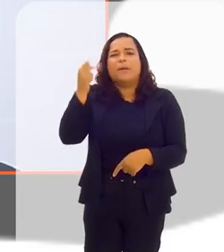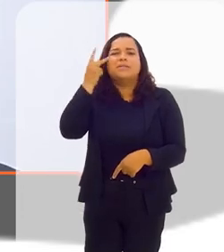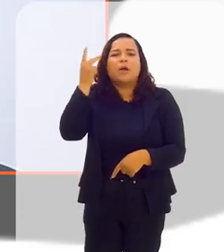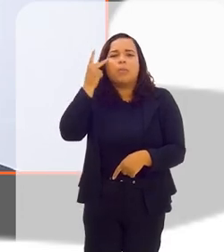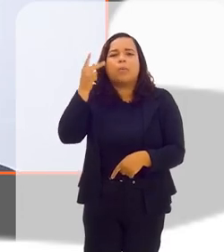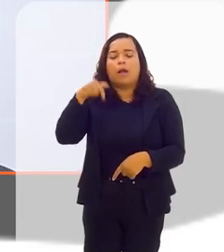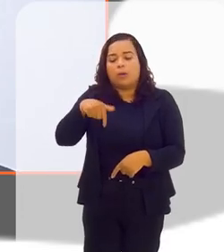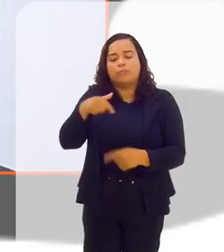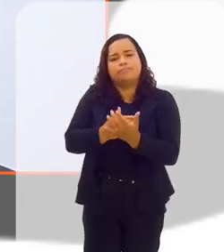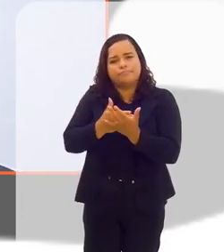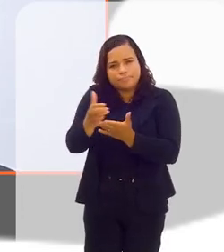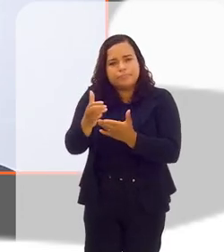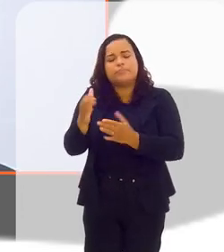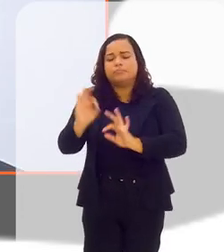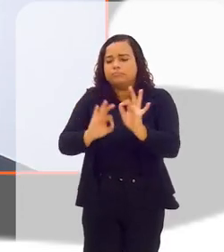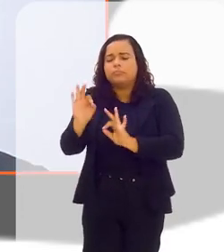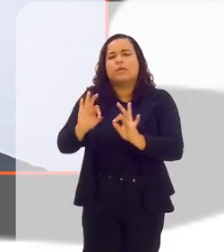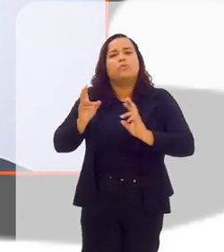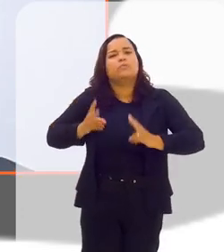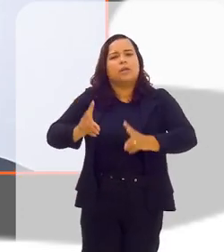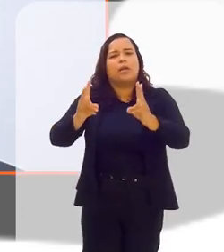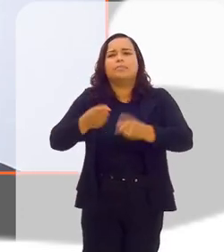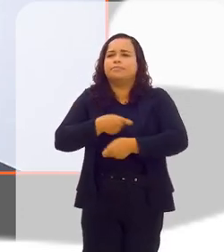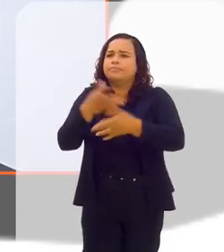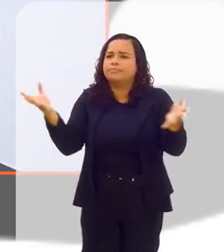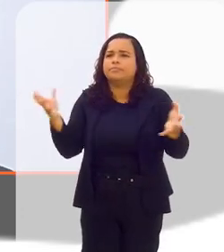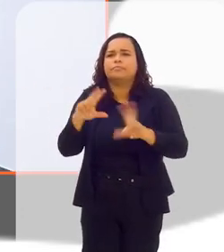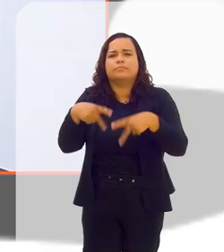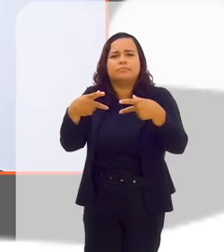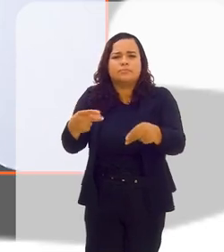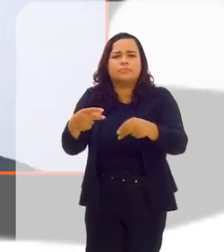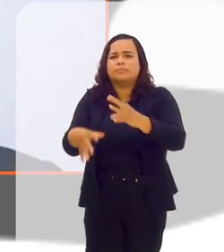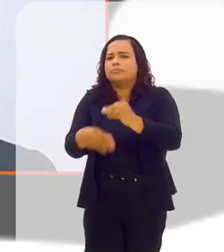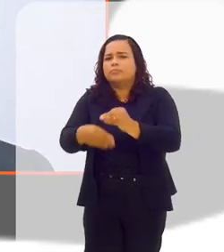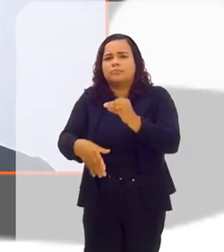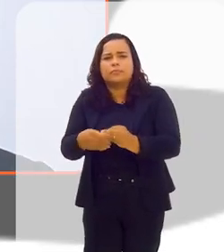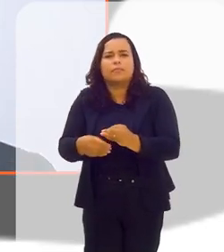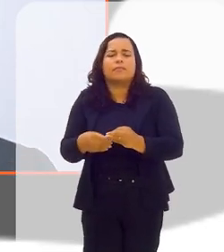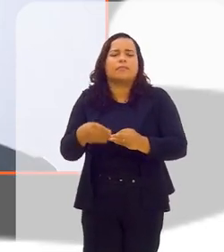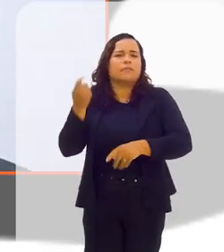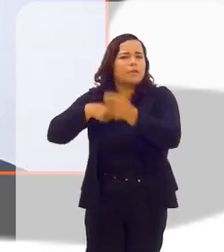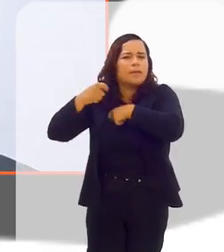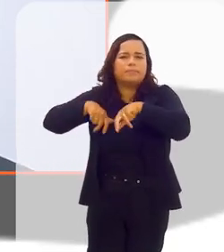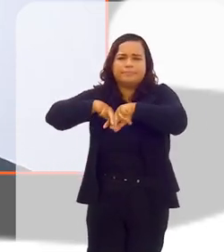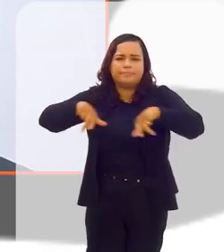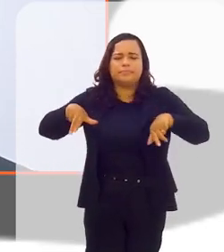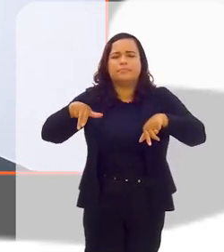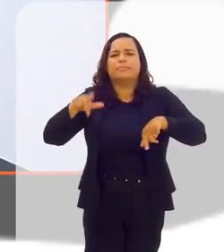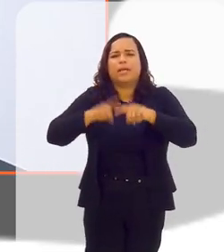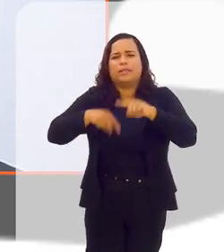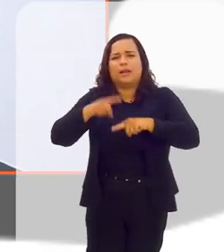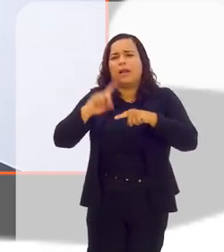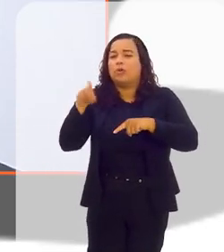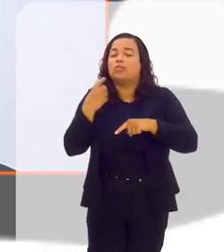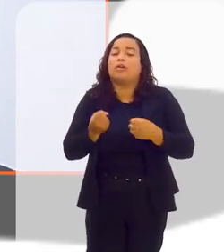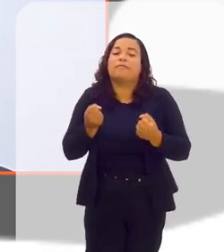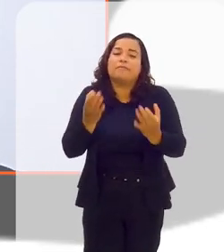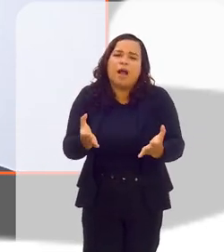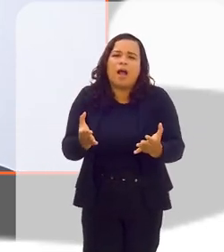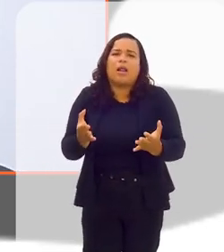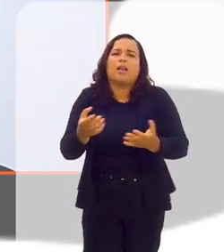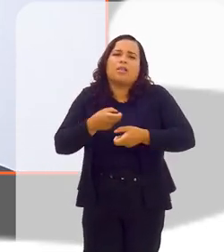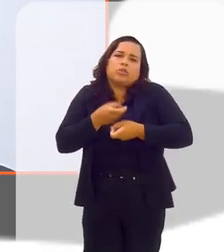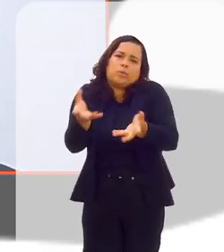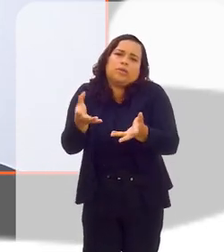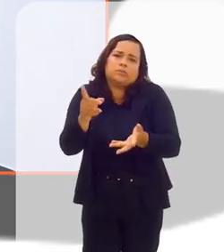as doações de cosméticos, sempre deixei brindes, bônus e fazia, a gente chama de